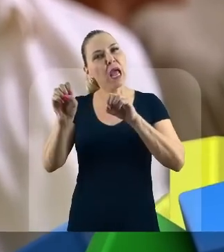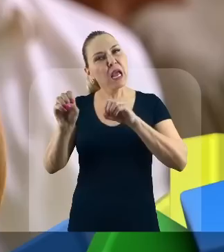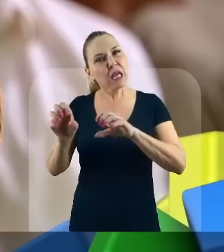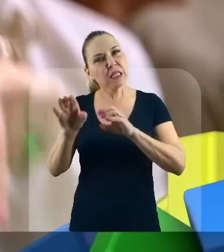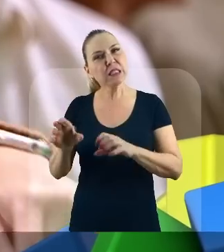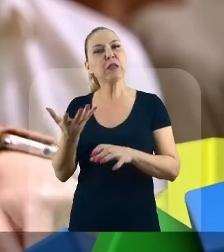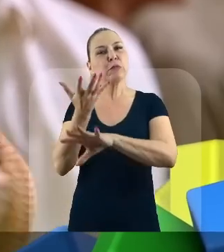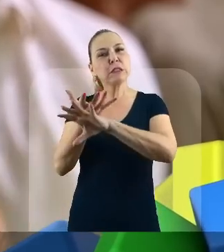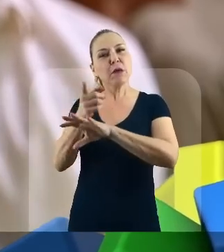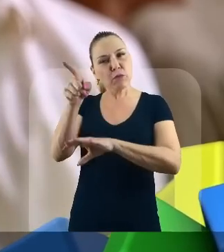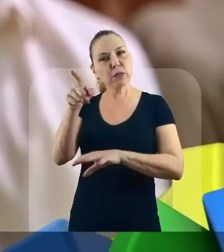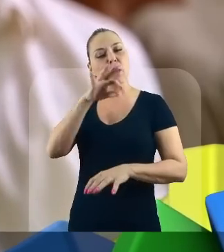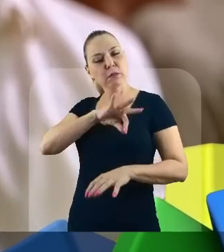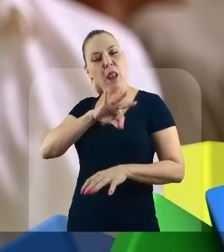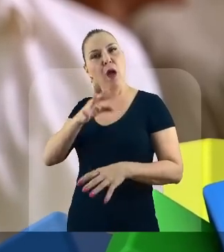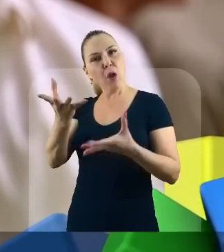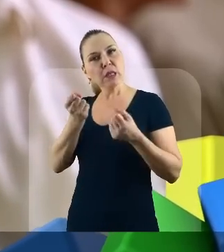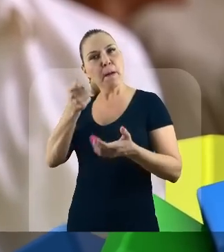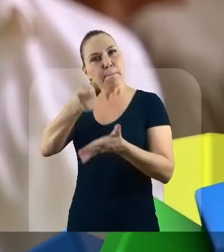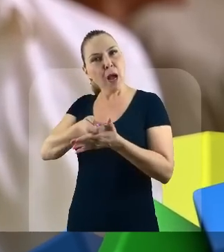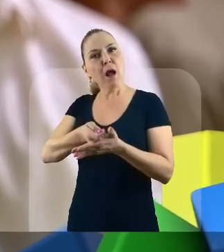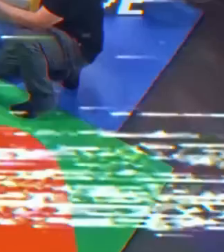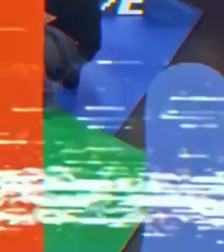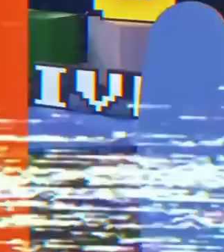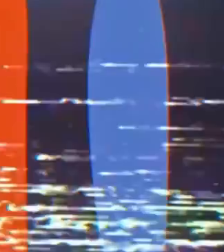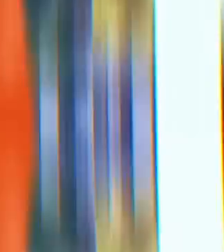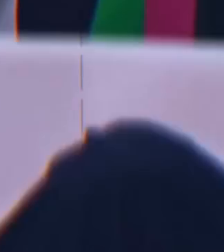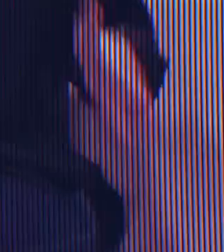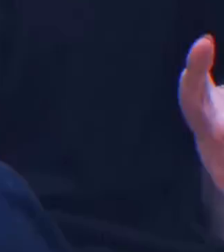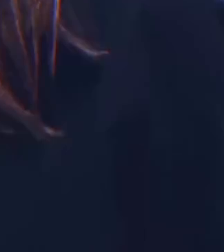lecionando a disciplina da matéria pela qual o senhor foi pago para lecionar.